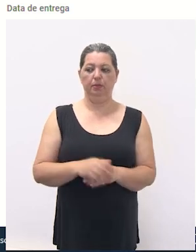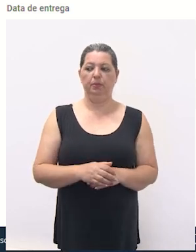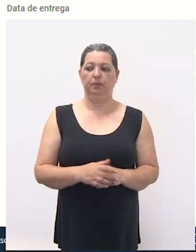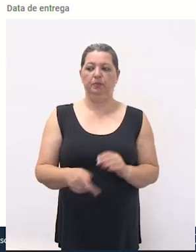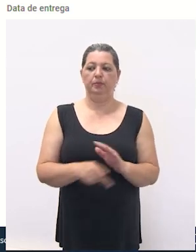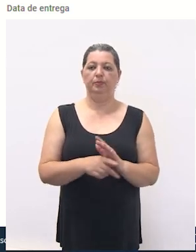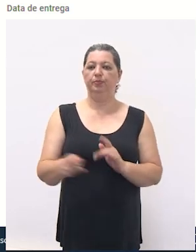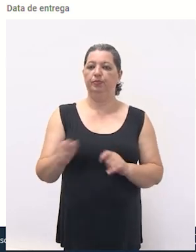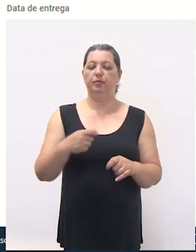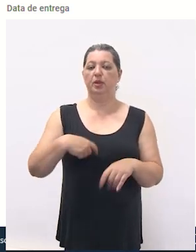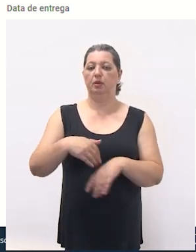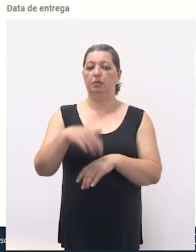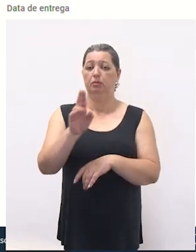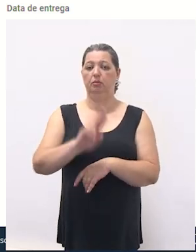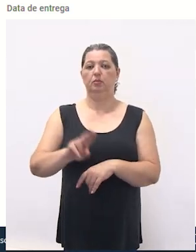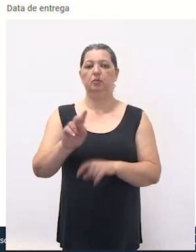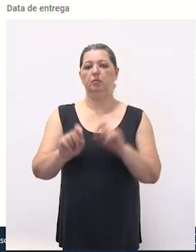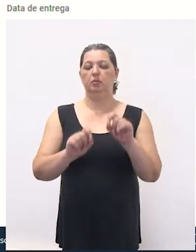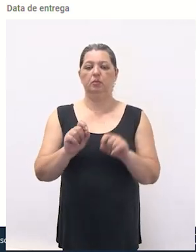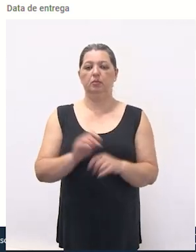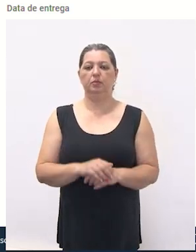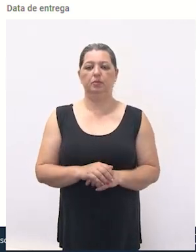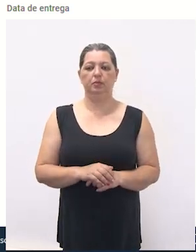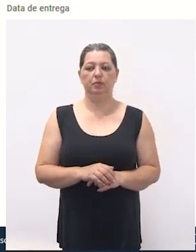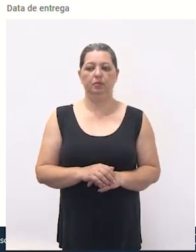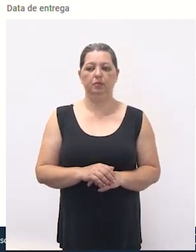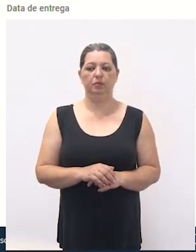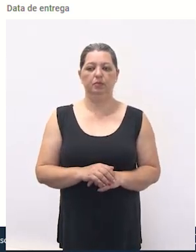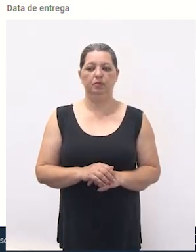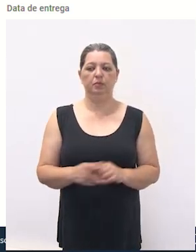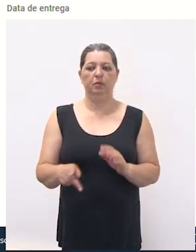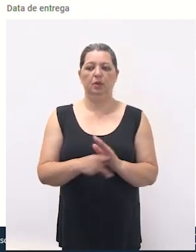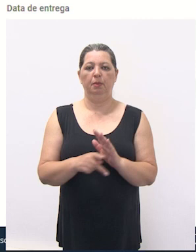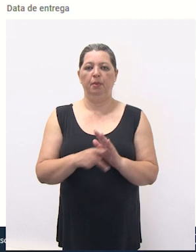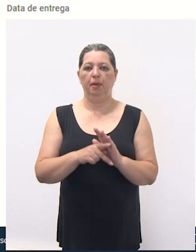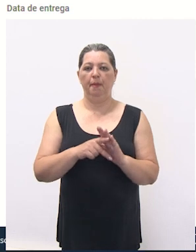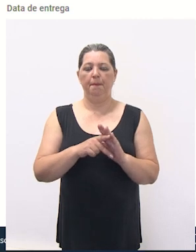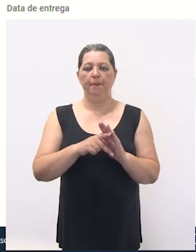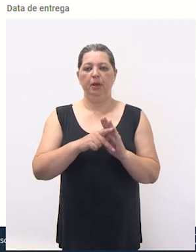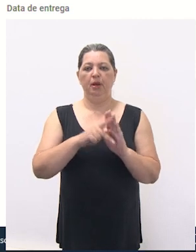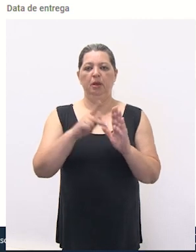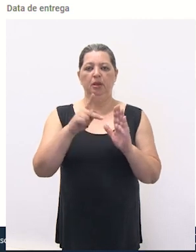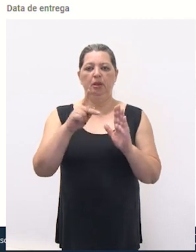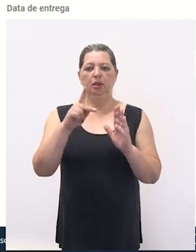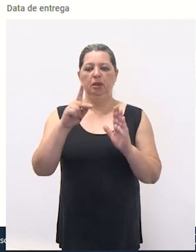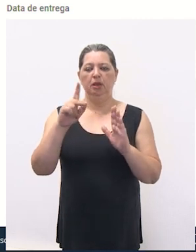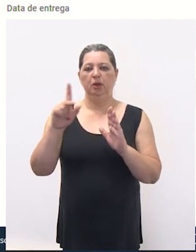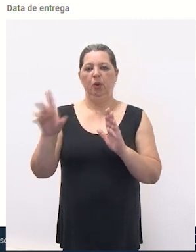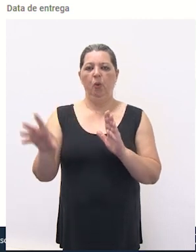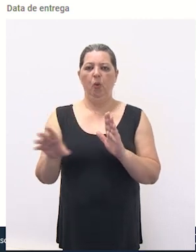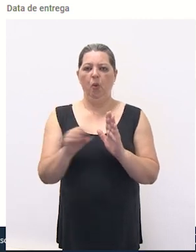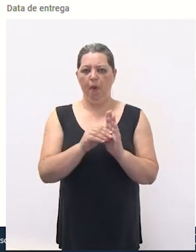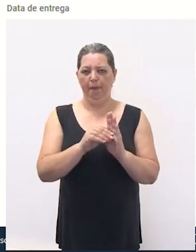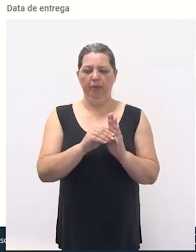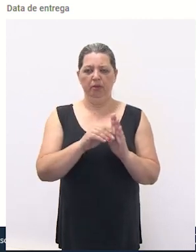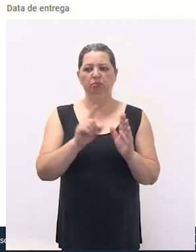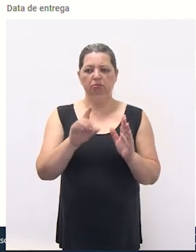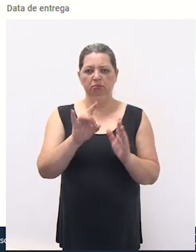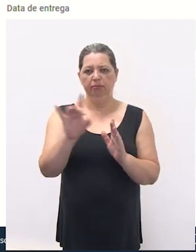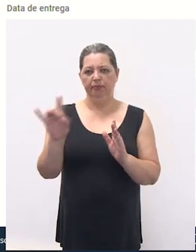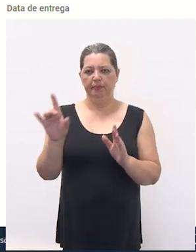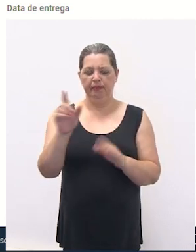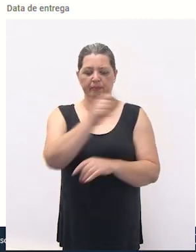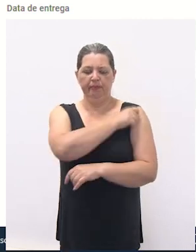eu mais uso, né, seria essa aqui, fazer uma cópia para cada aluno. Então, cada aluno terá uma cópia